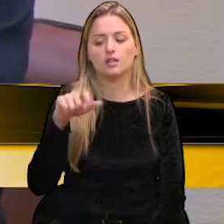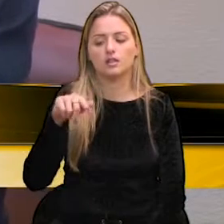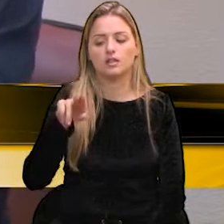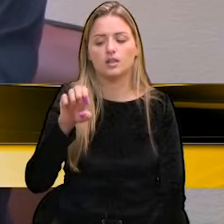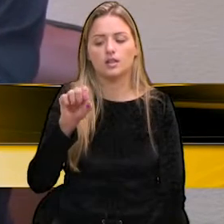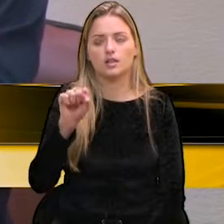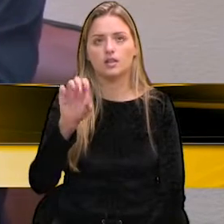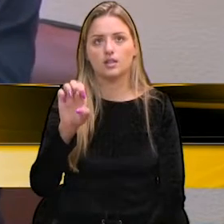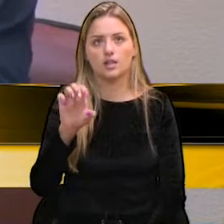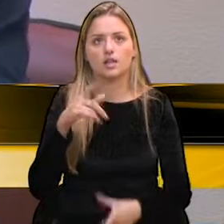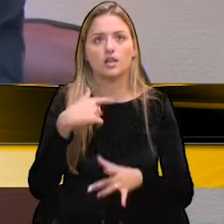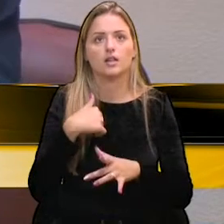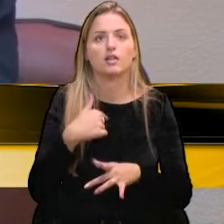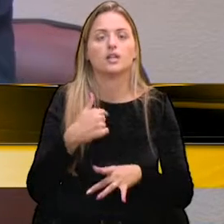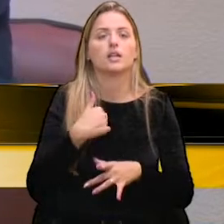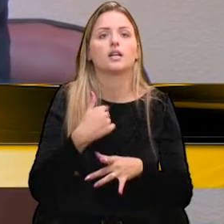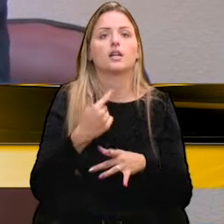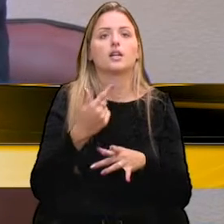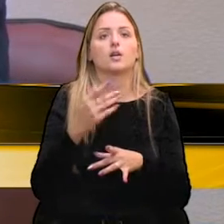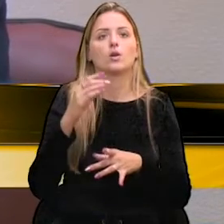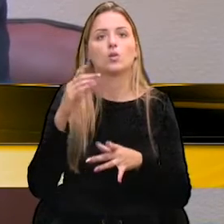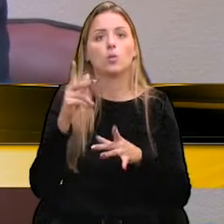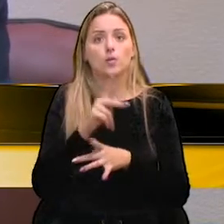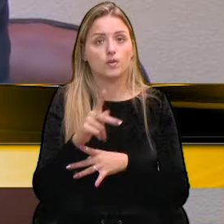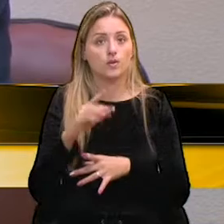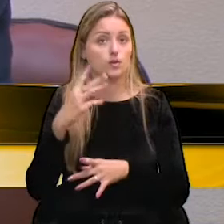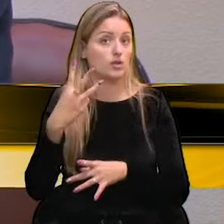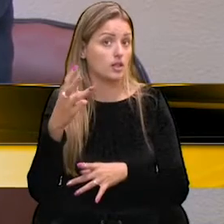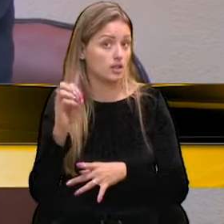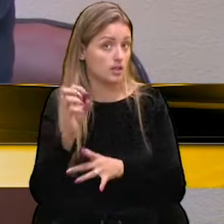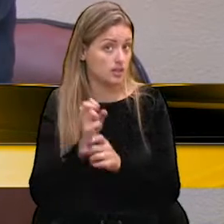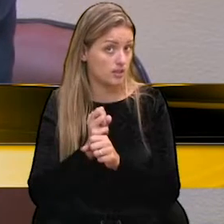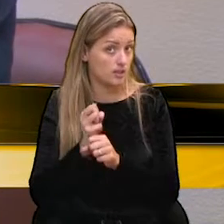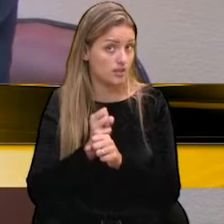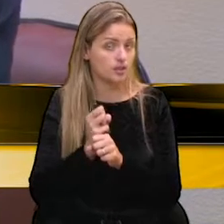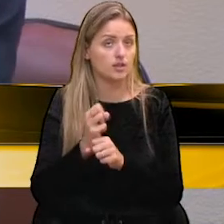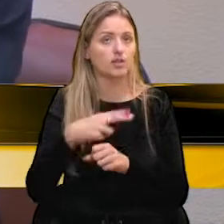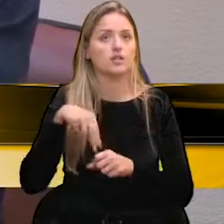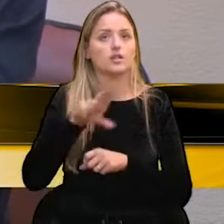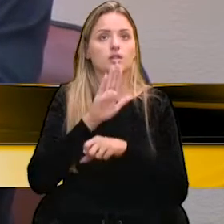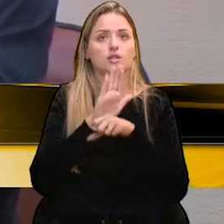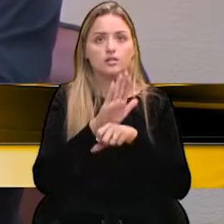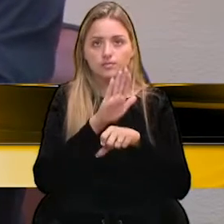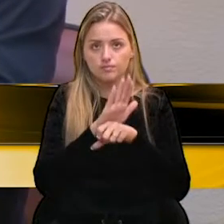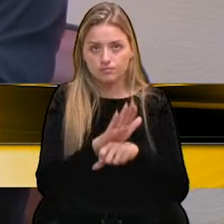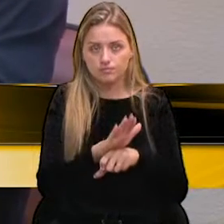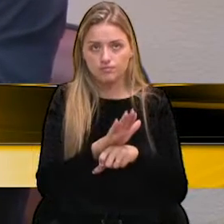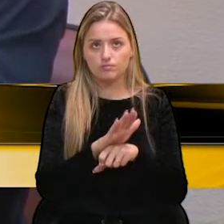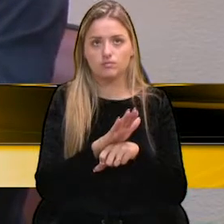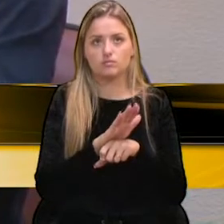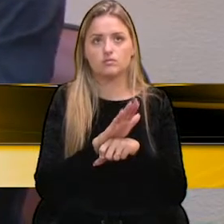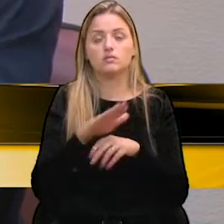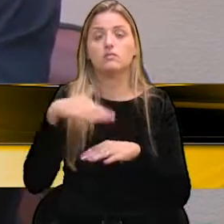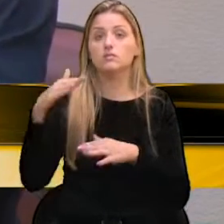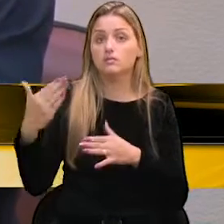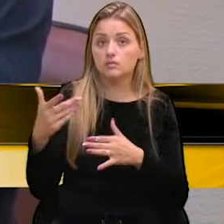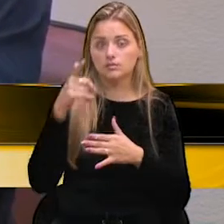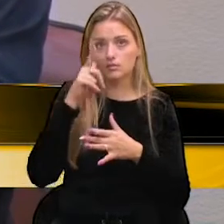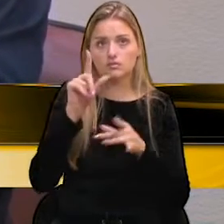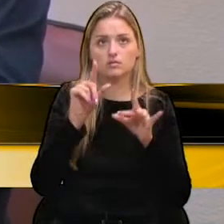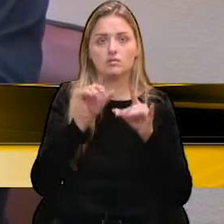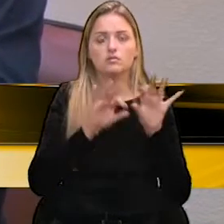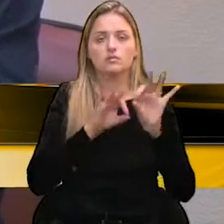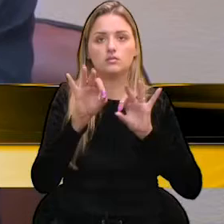Nosso gabinete auxiliou, eu sou catequista há quase 30 anos, e a gente ajudou nos momentos que a gente pôde ajudar